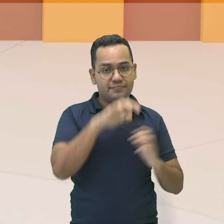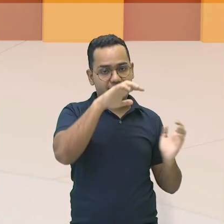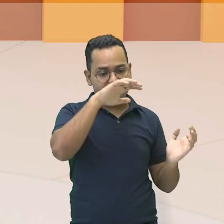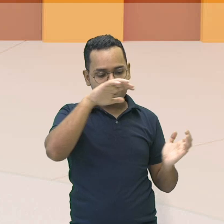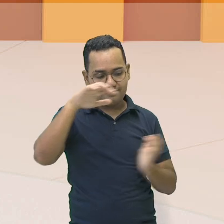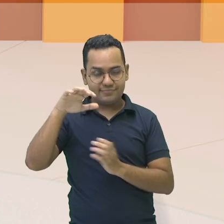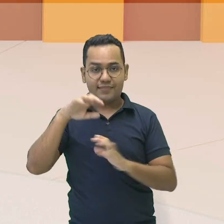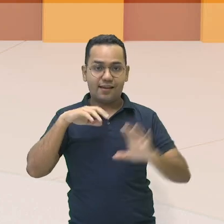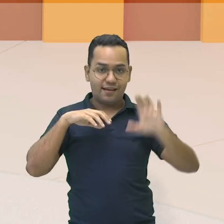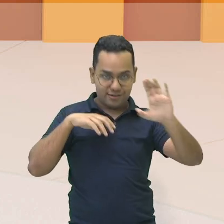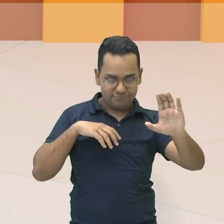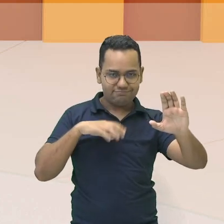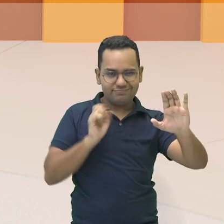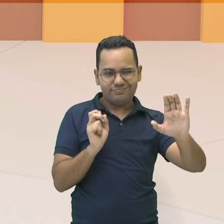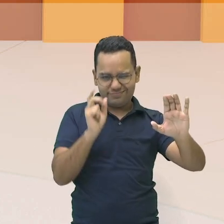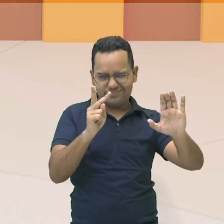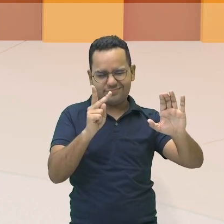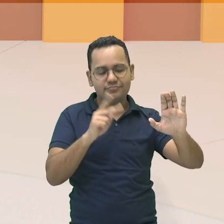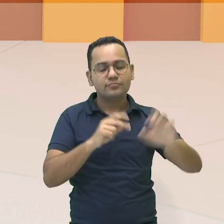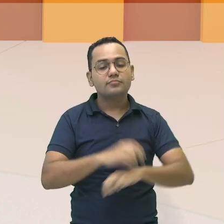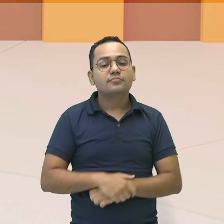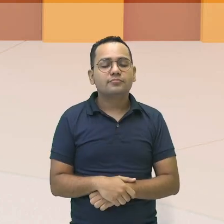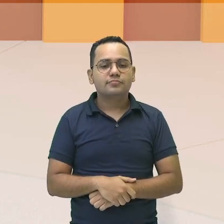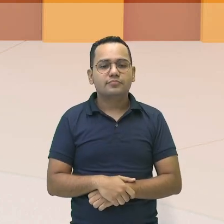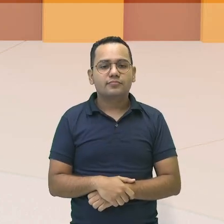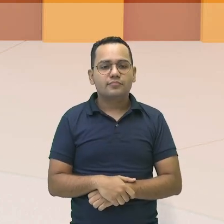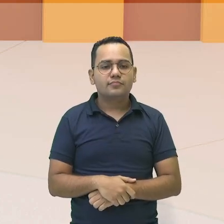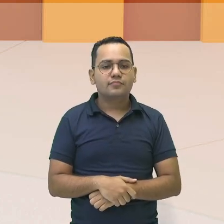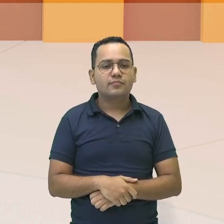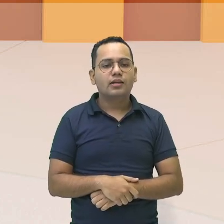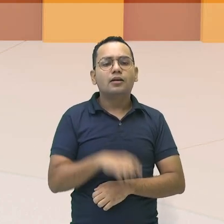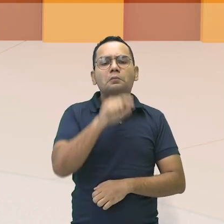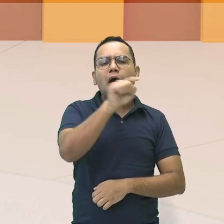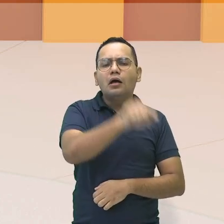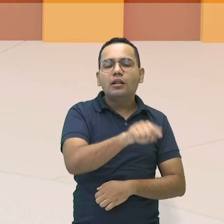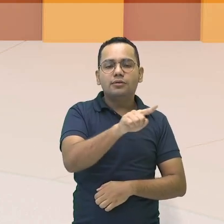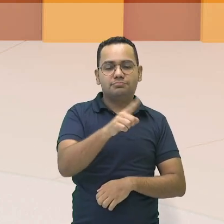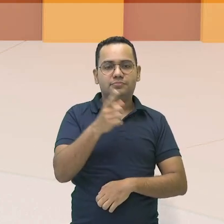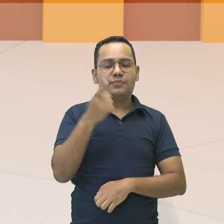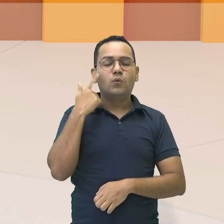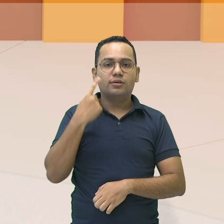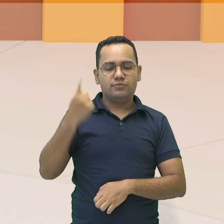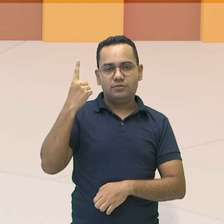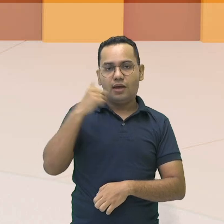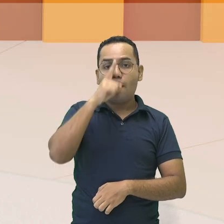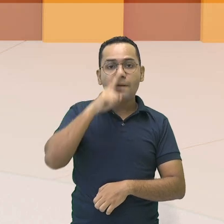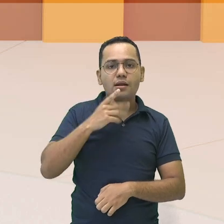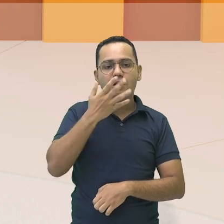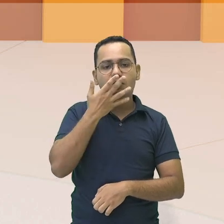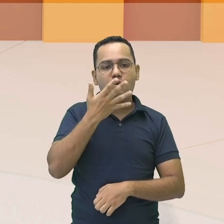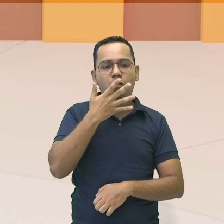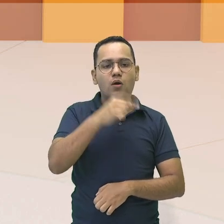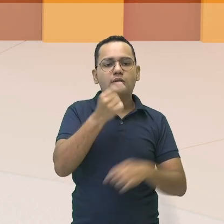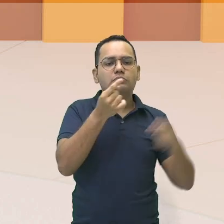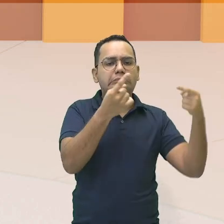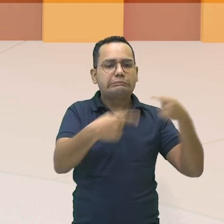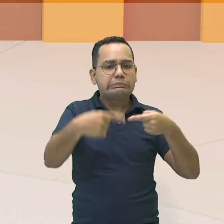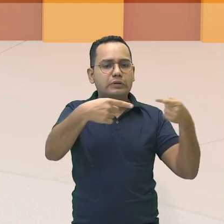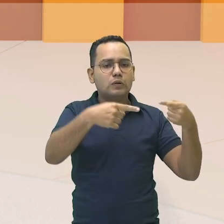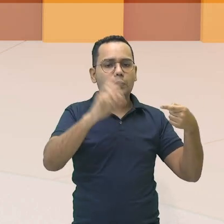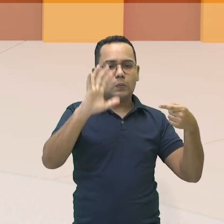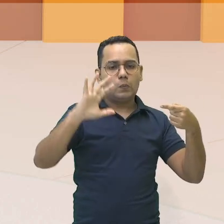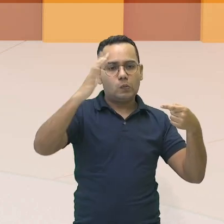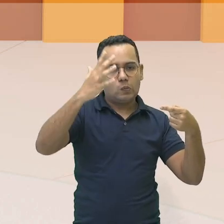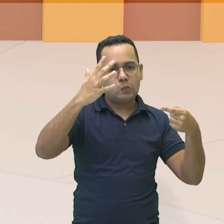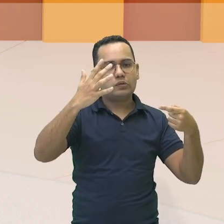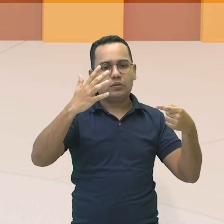da Conferência de Estocolmo, nós podemos destacar discutir as mudanças climáticas e a qualidade da água, que já naquele momento estava